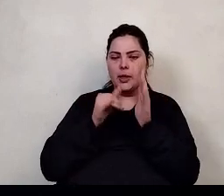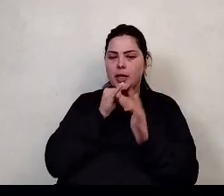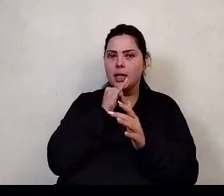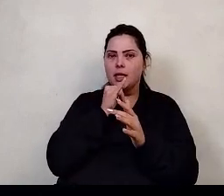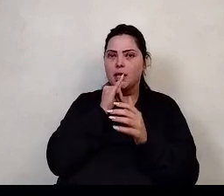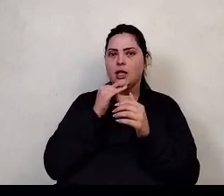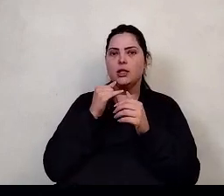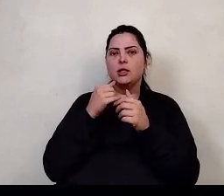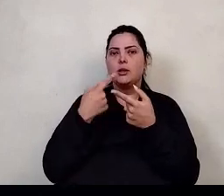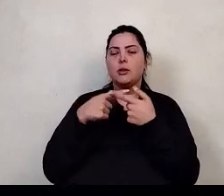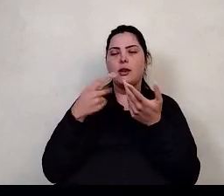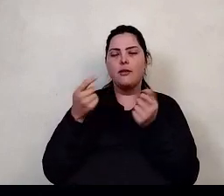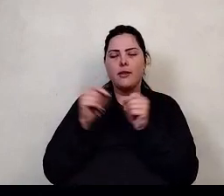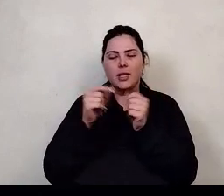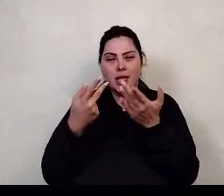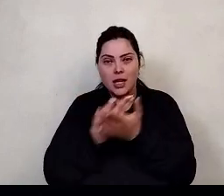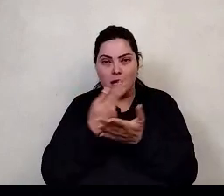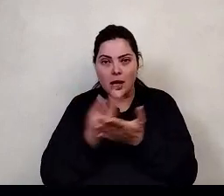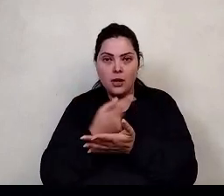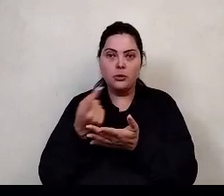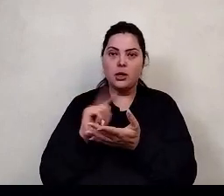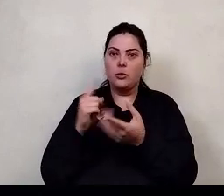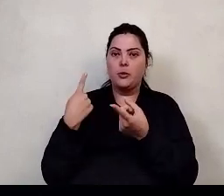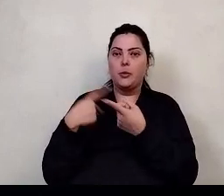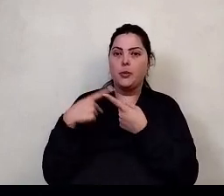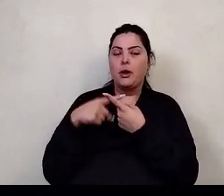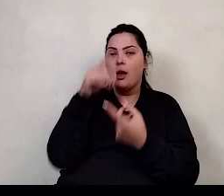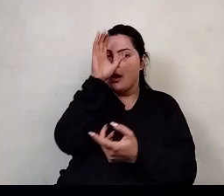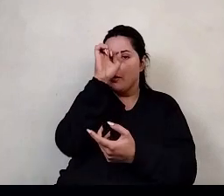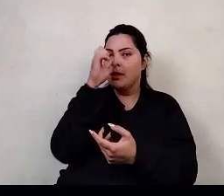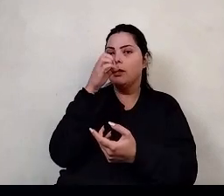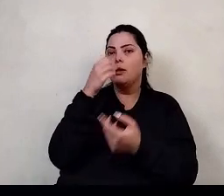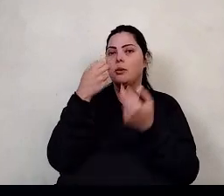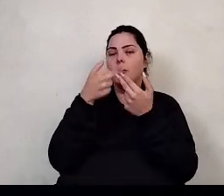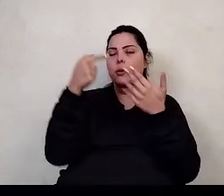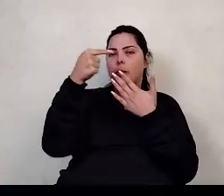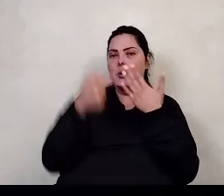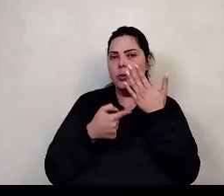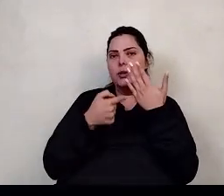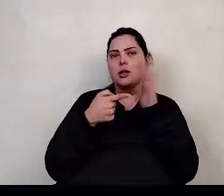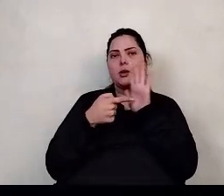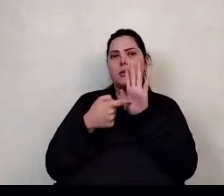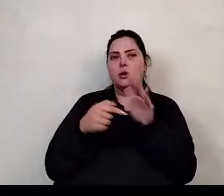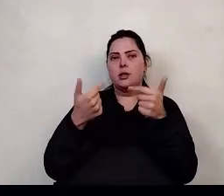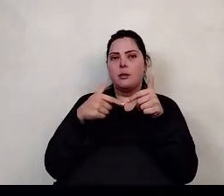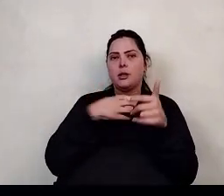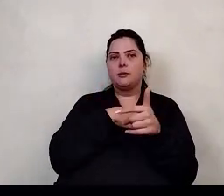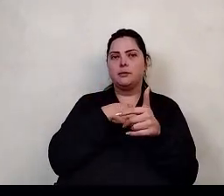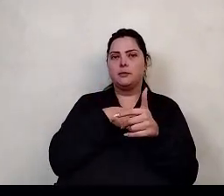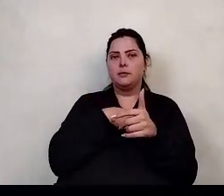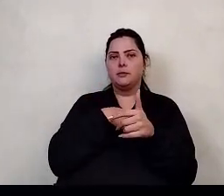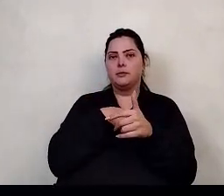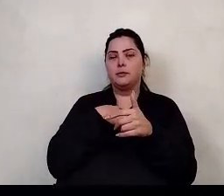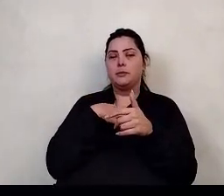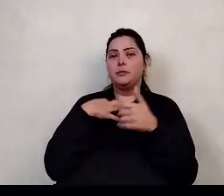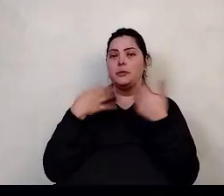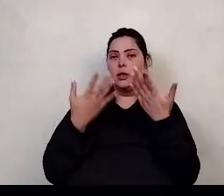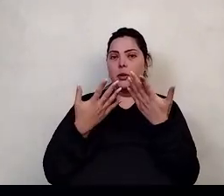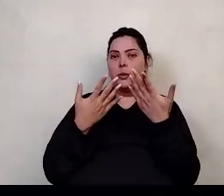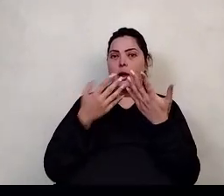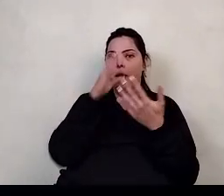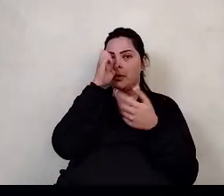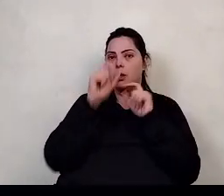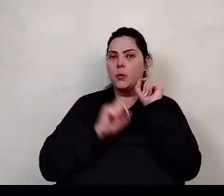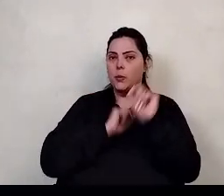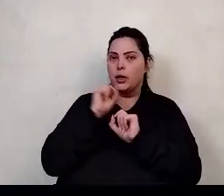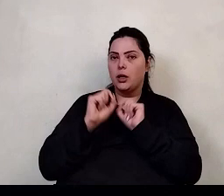fazer errado? Não, a gente faz porque a gente aprendeu algumas questões que nos levam a trabalhar dessa forma. E aí, basicamente, a gente aprendeu o quê?